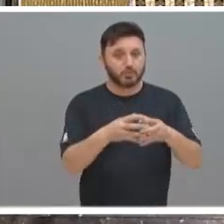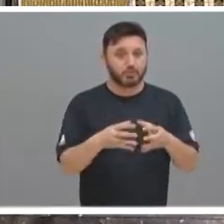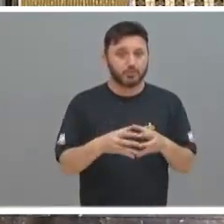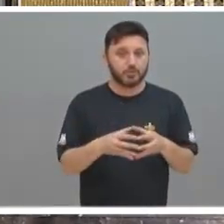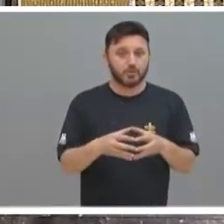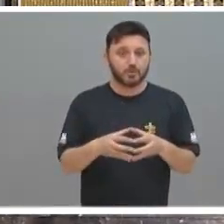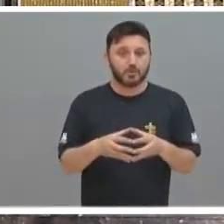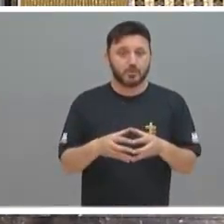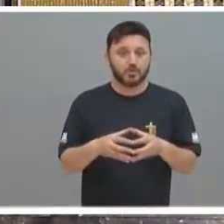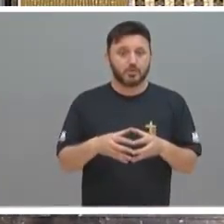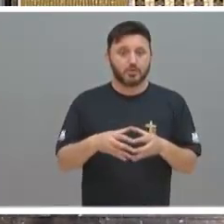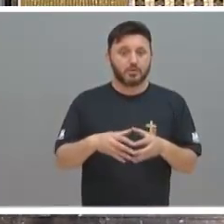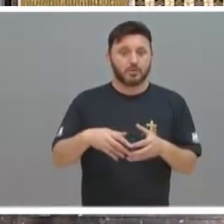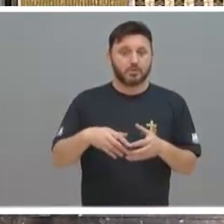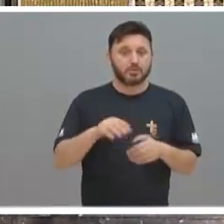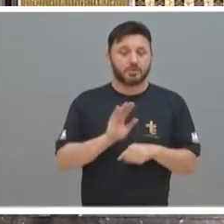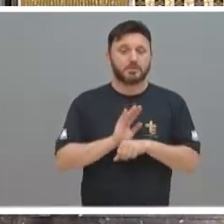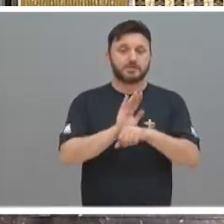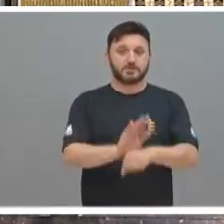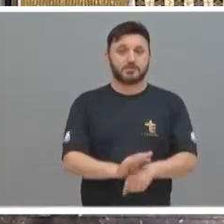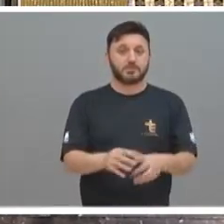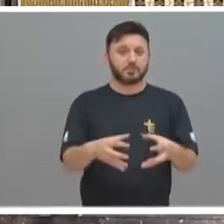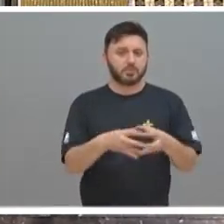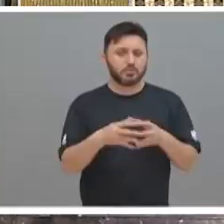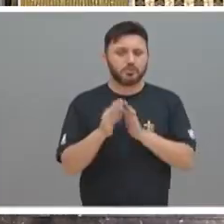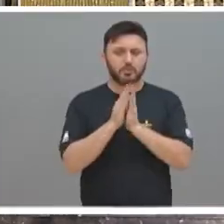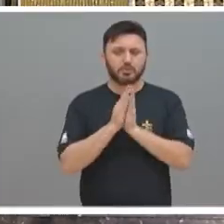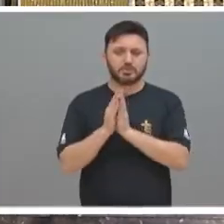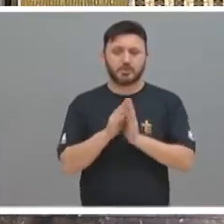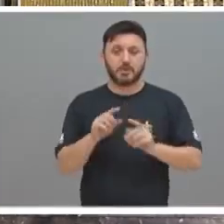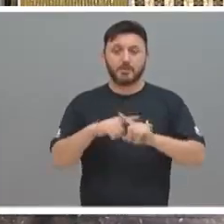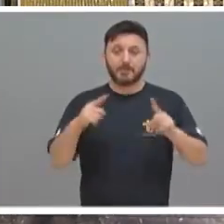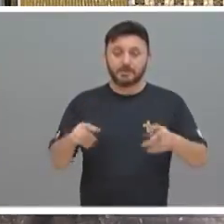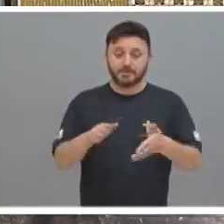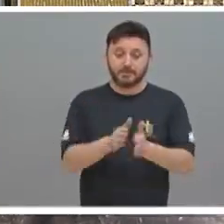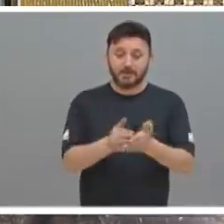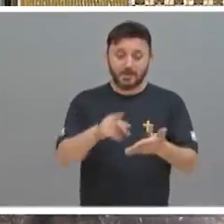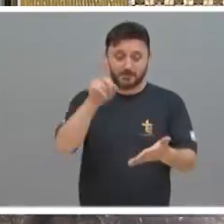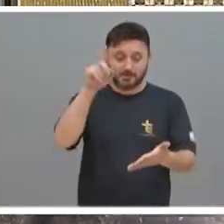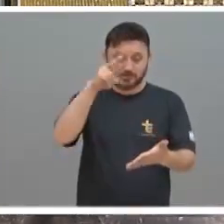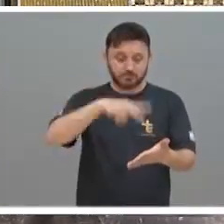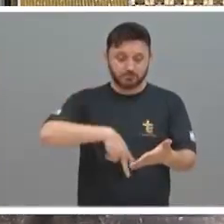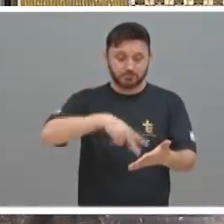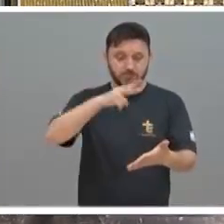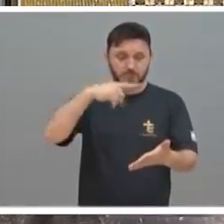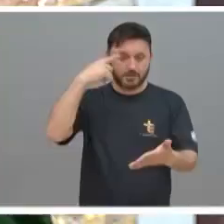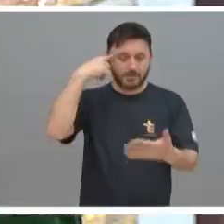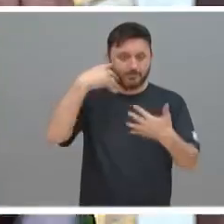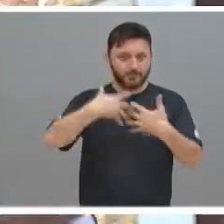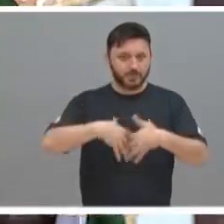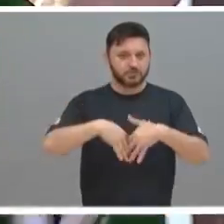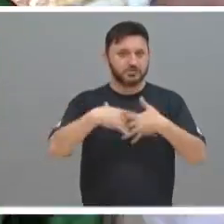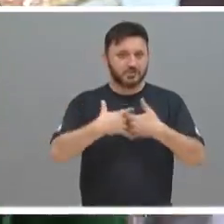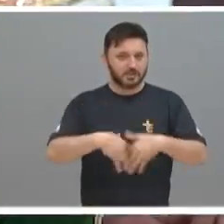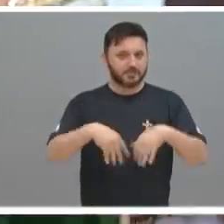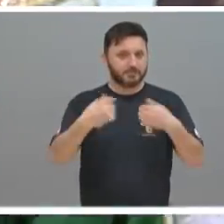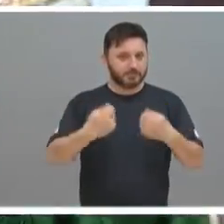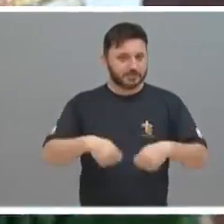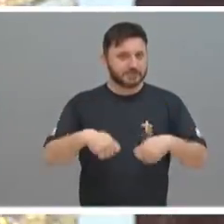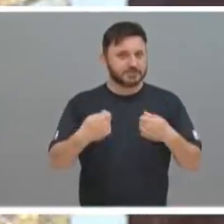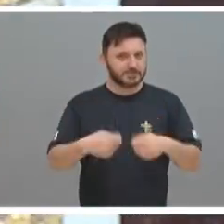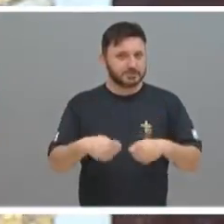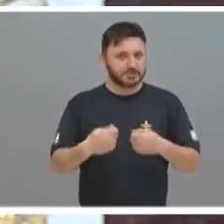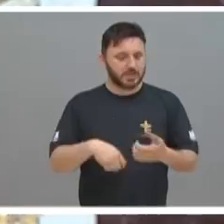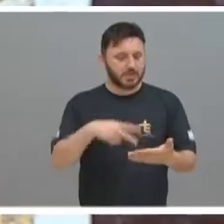de oração, mas a palavra de Deus ela tem que ser meditada. Nunca descuide da leitura orante